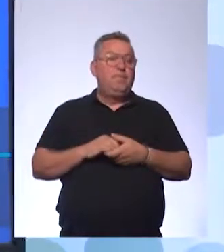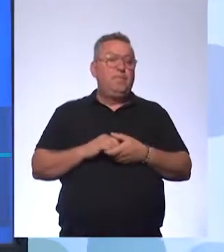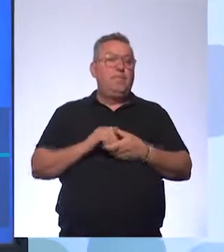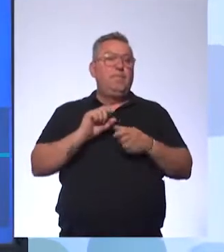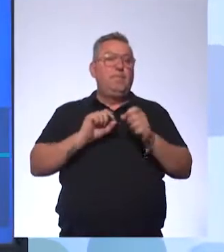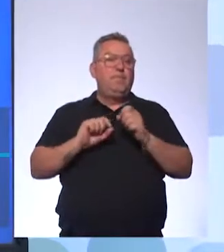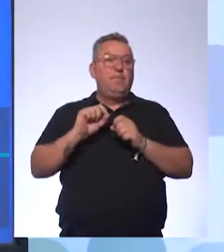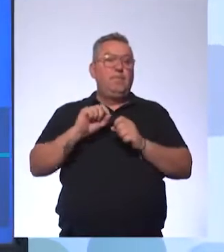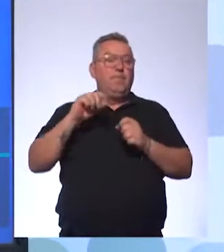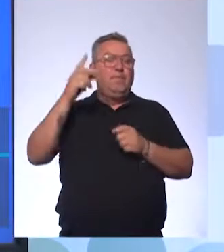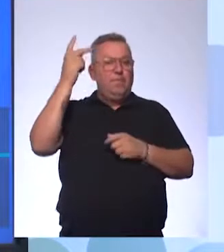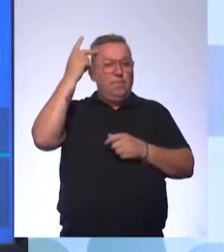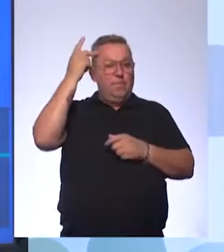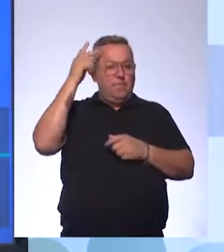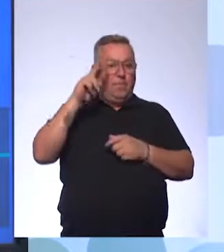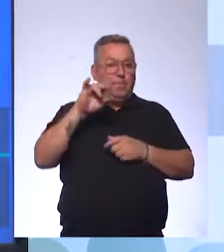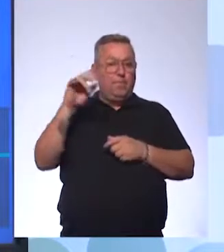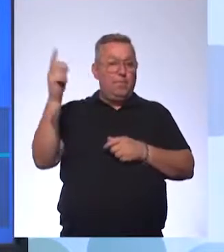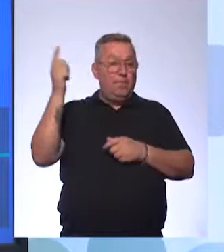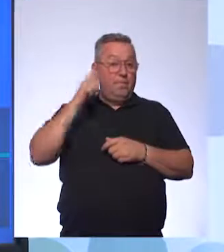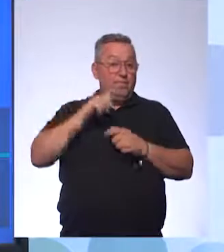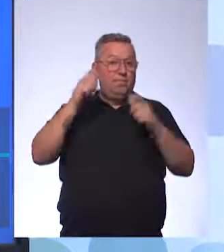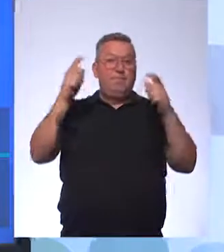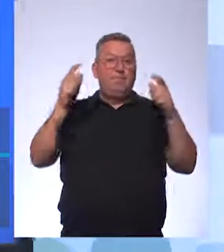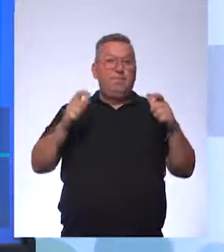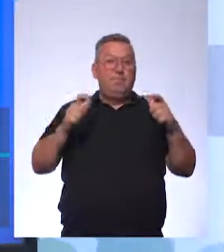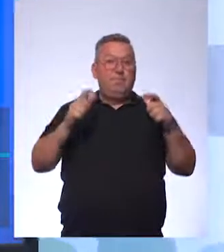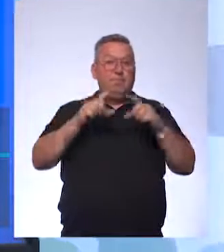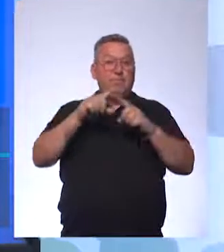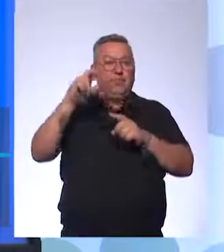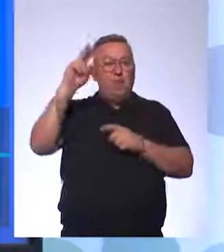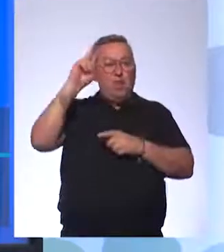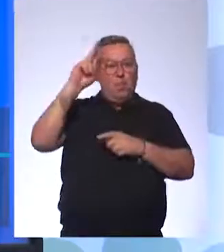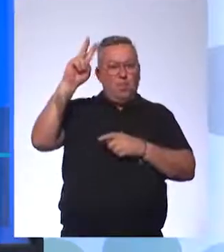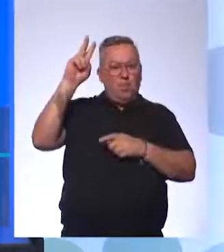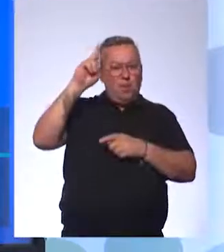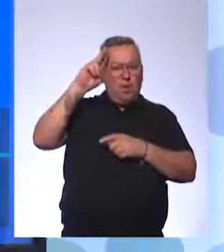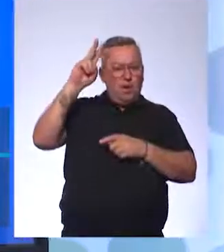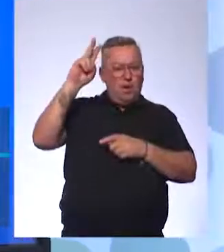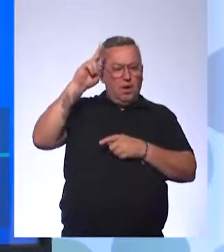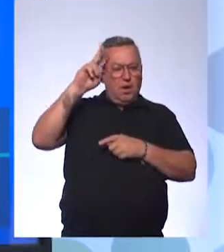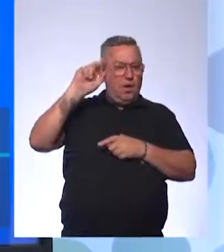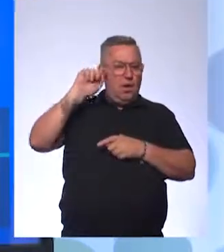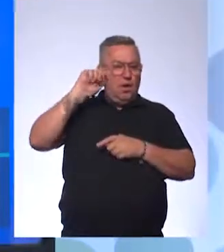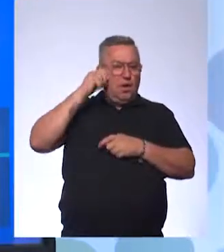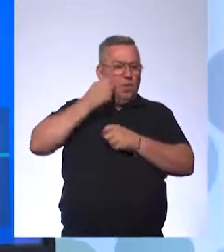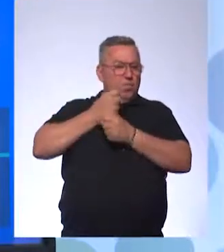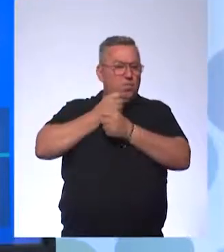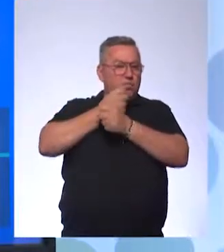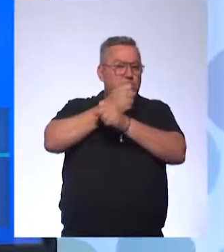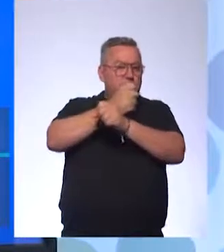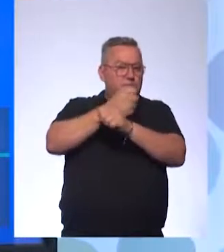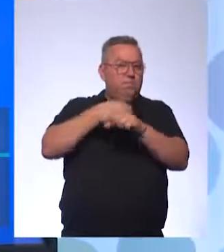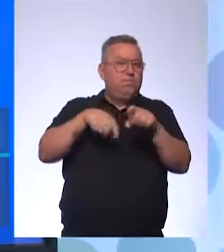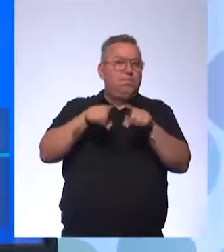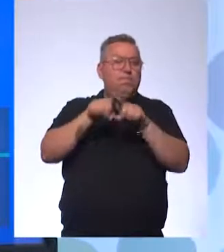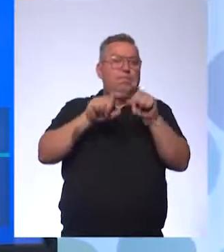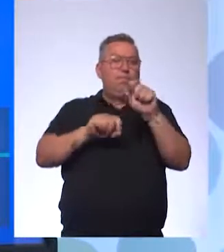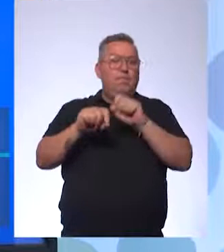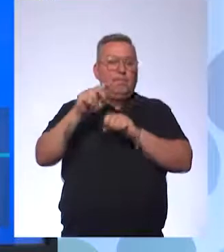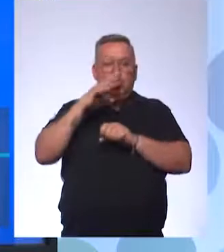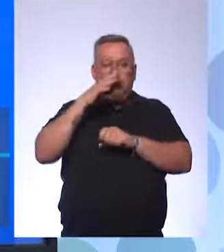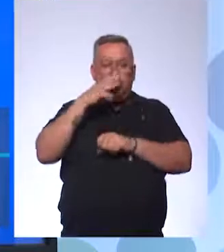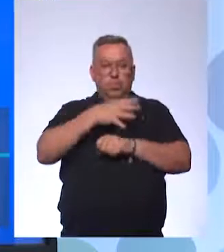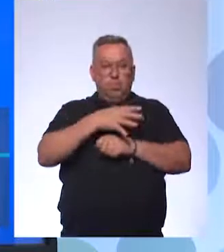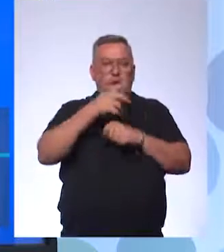seja, São Paulo vai ganhar um local de memória dos negros escravizados e que foram